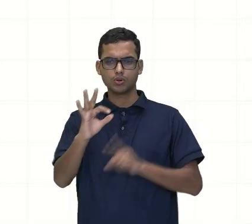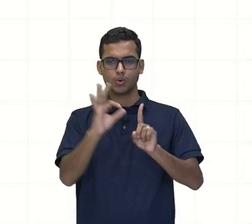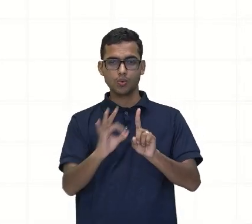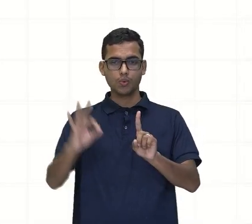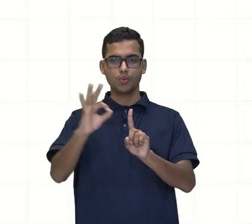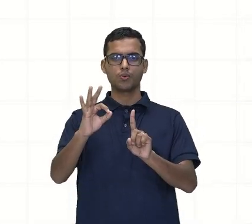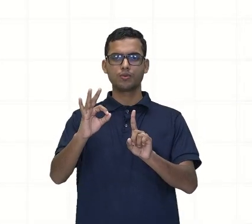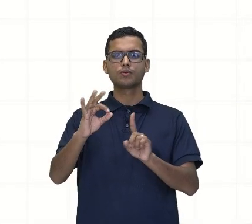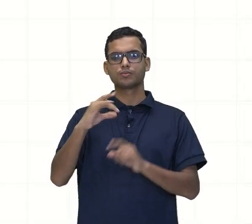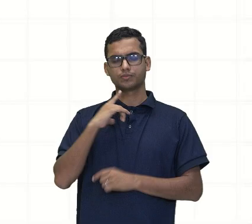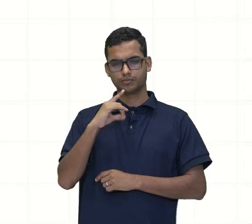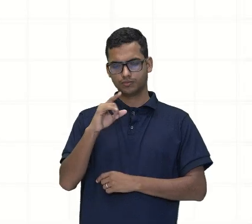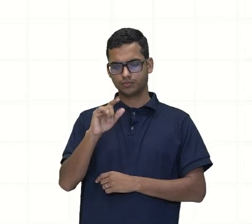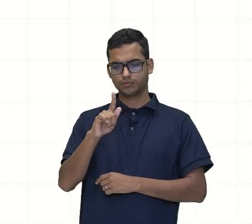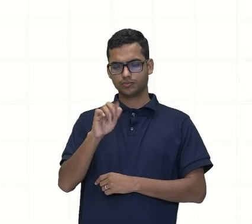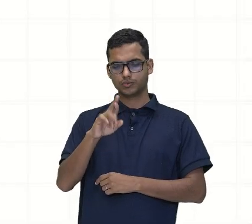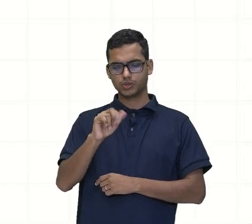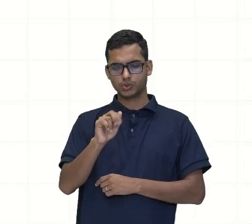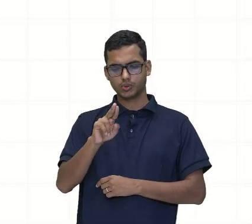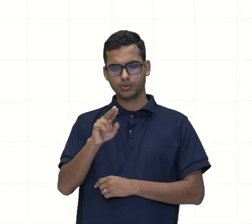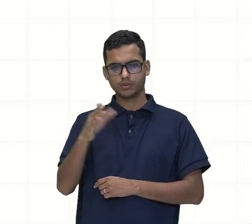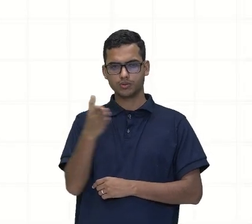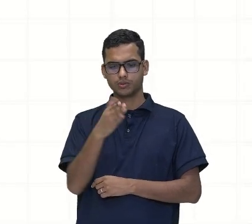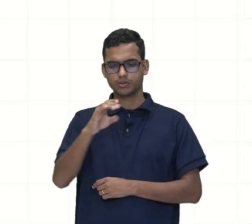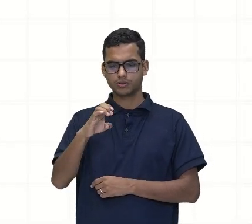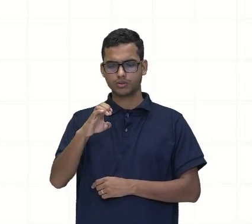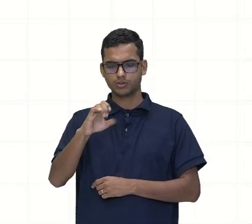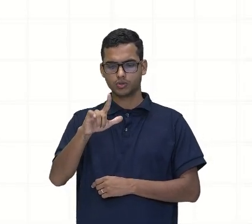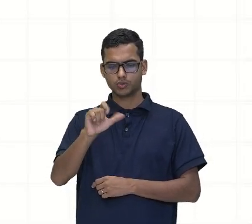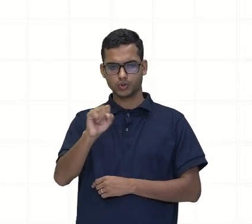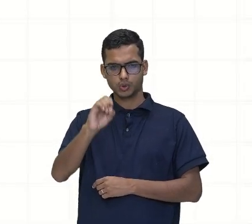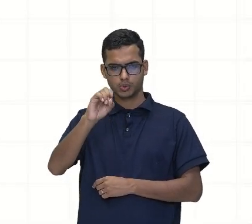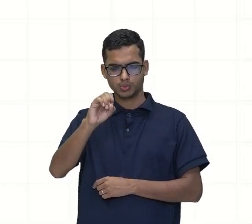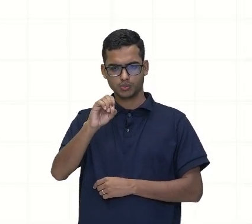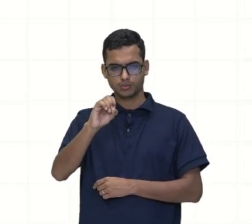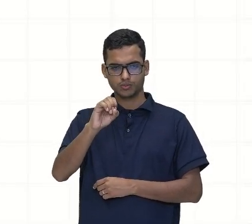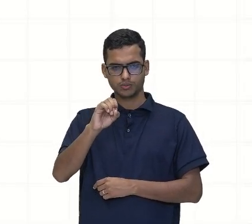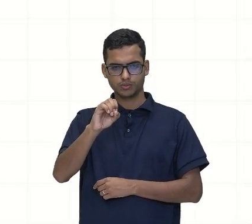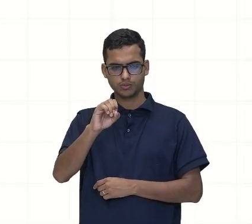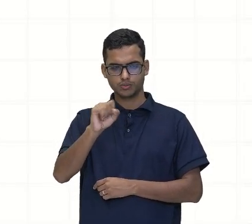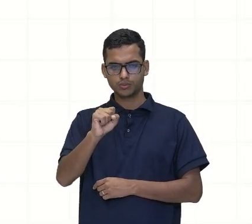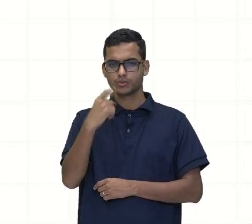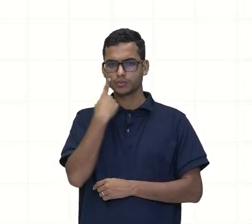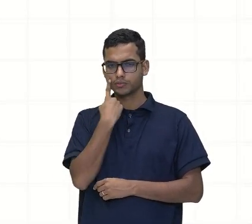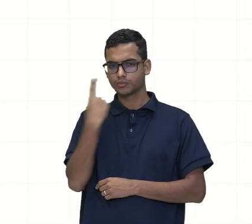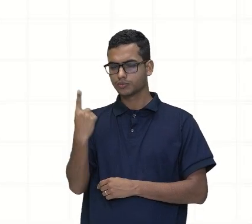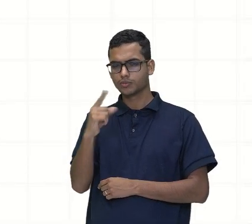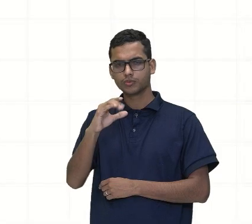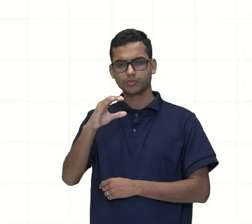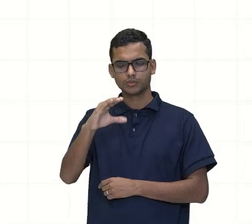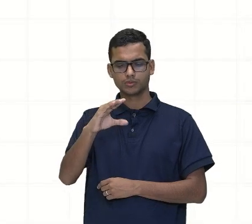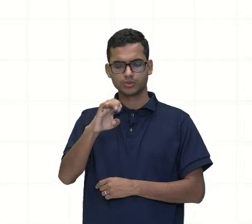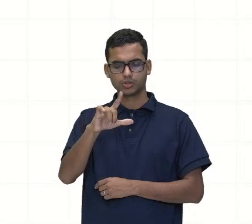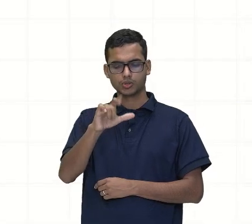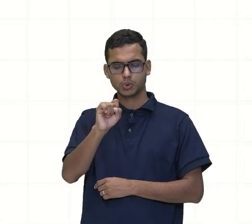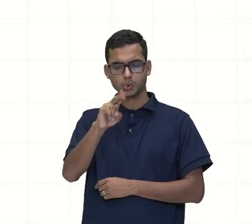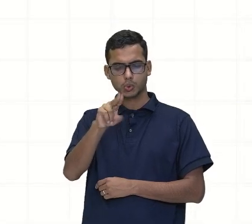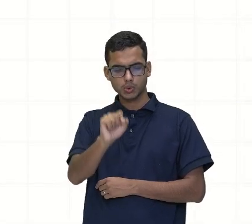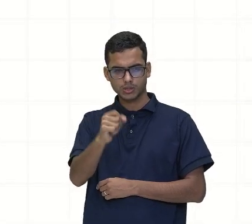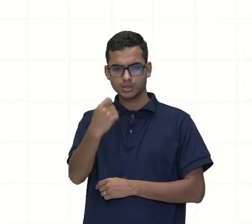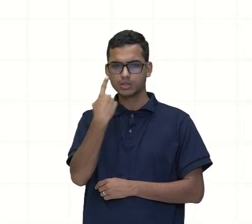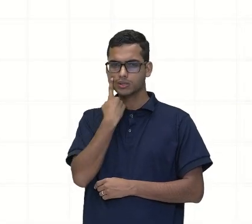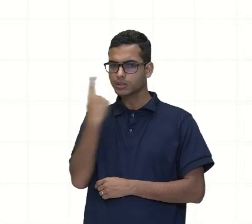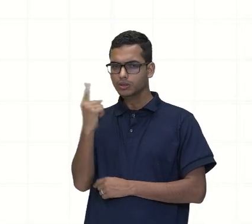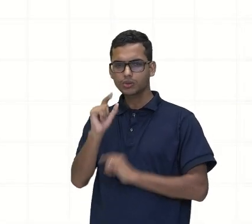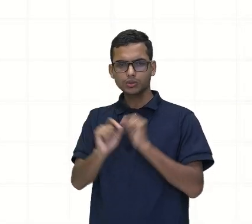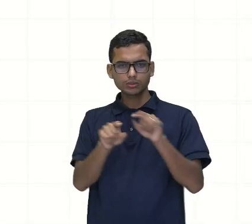gente localiza, né? Uma unidade aqui após o zero. Então, aqui equivale a 1. E a cidade de